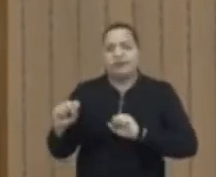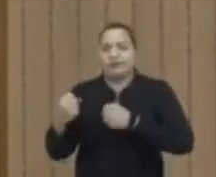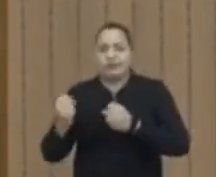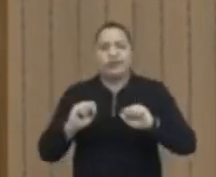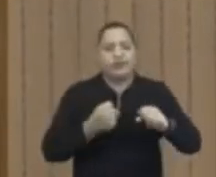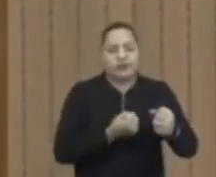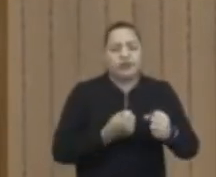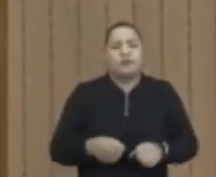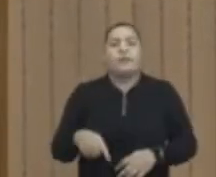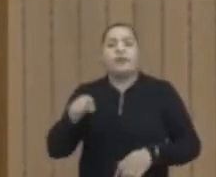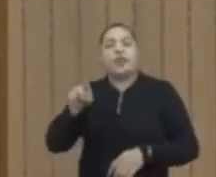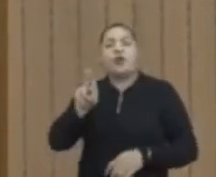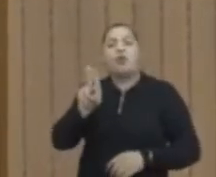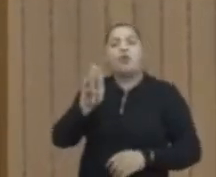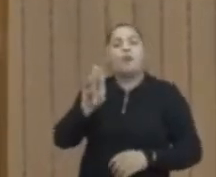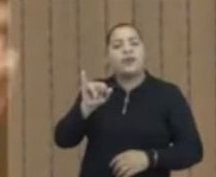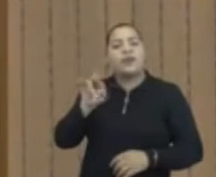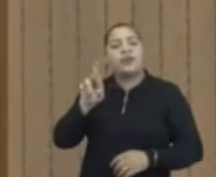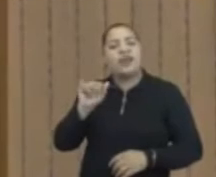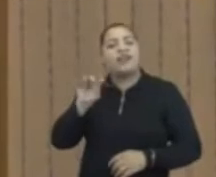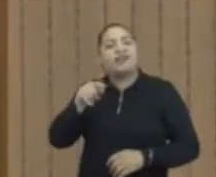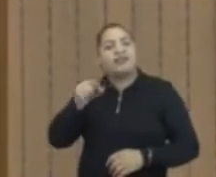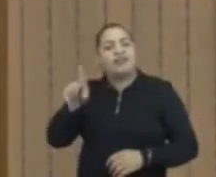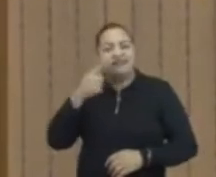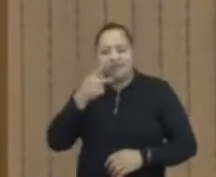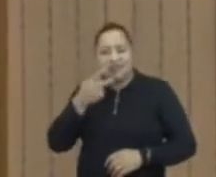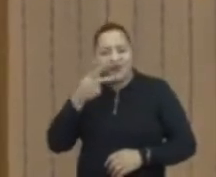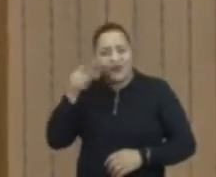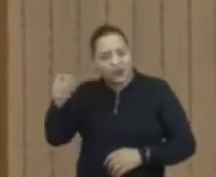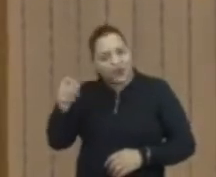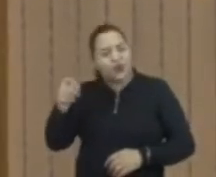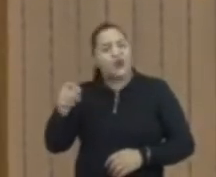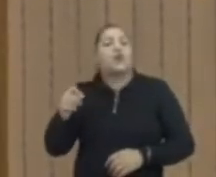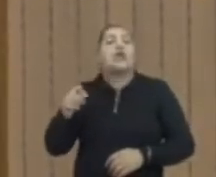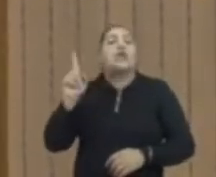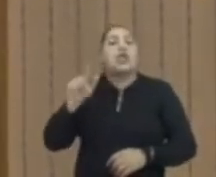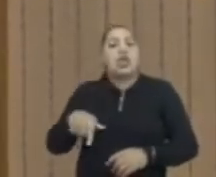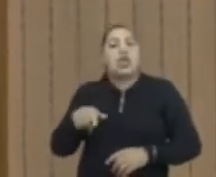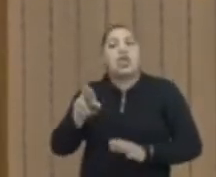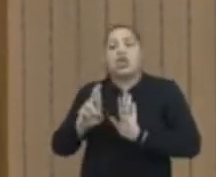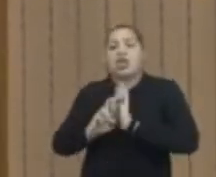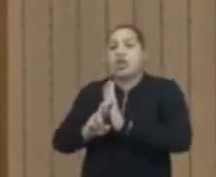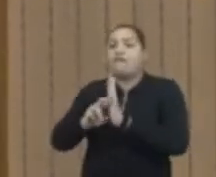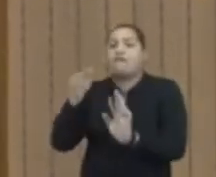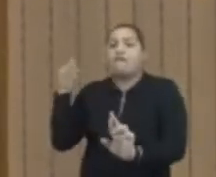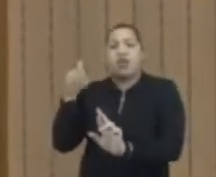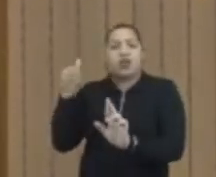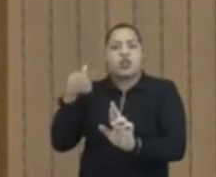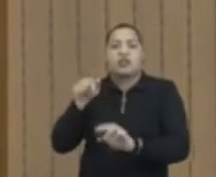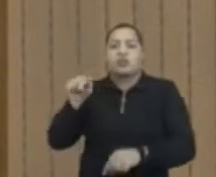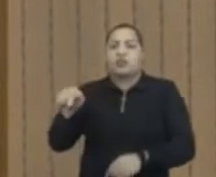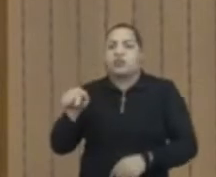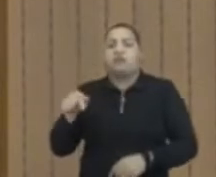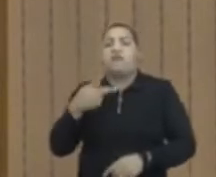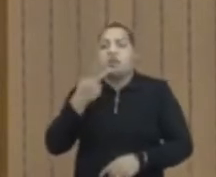uma referência de trabalho aqui para a gente, que é o presidente da Associação Nacional dos Procuradores da República, esse momento é um momento de